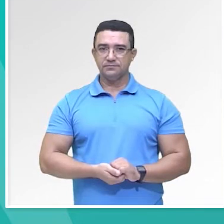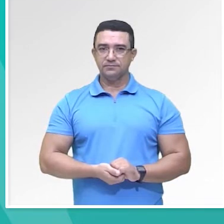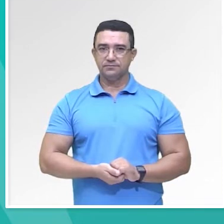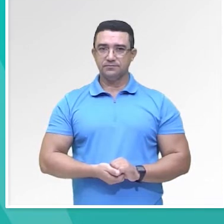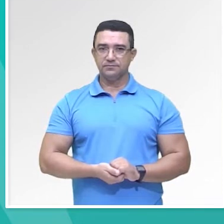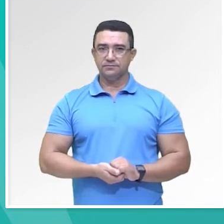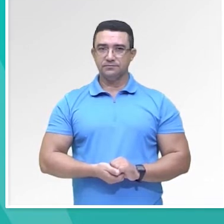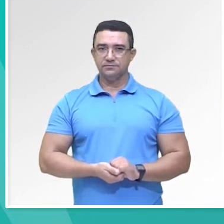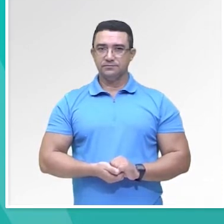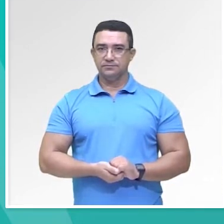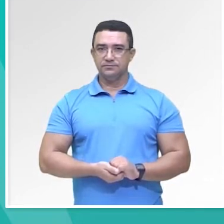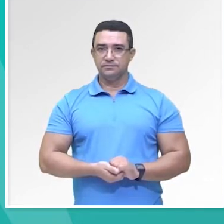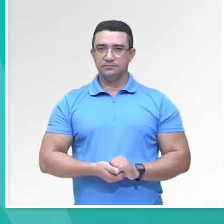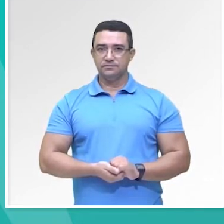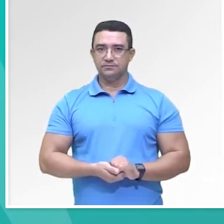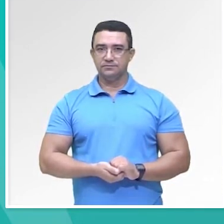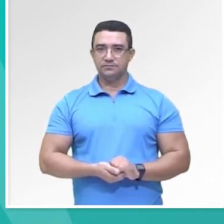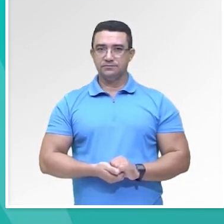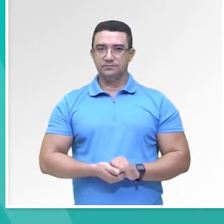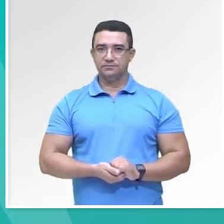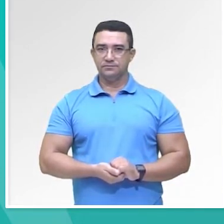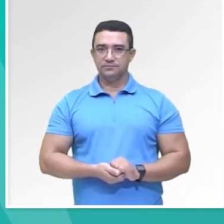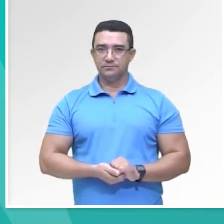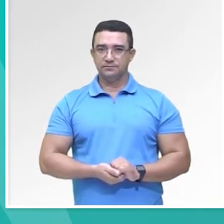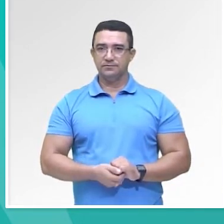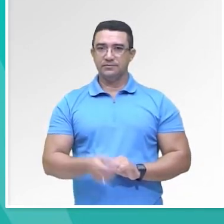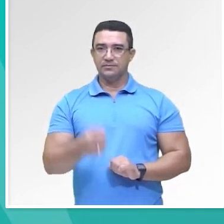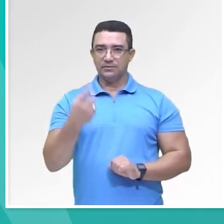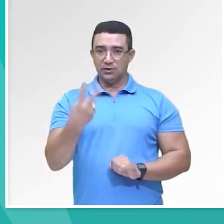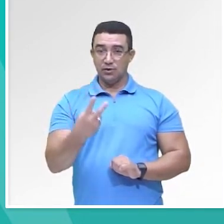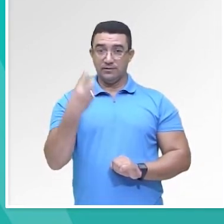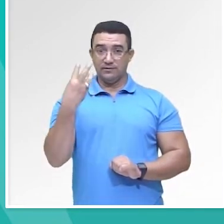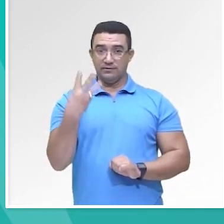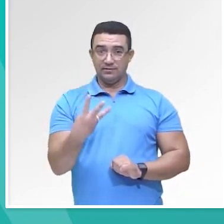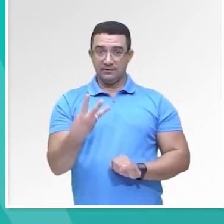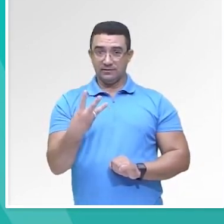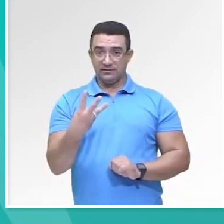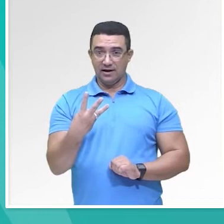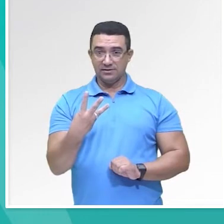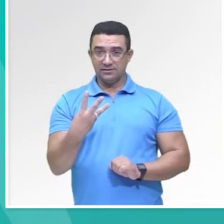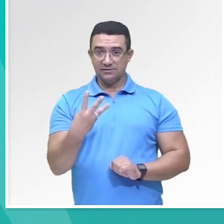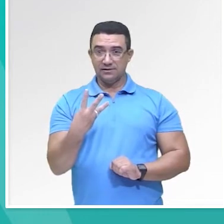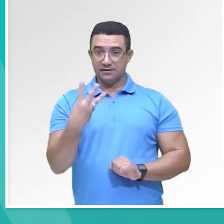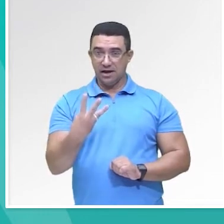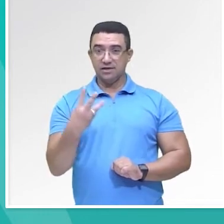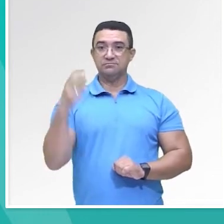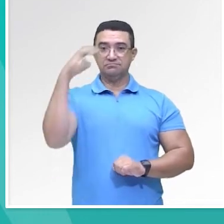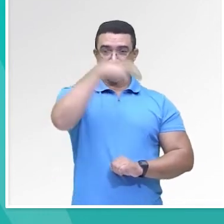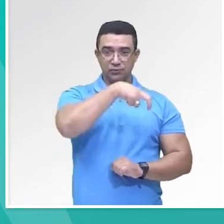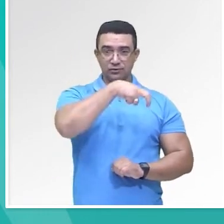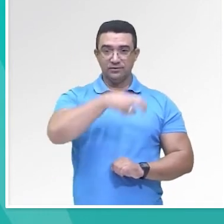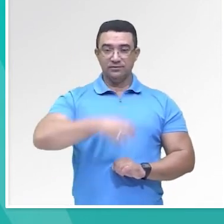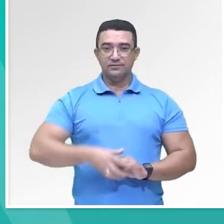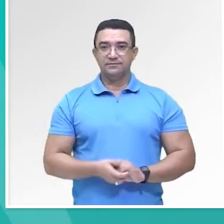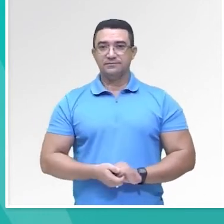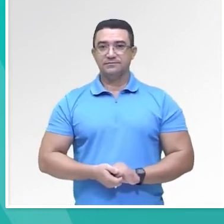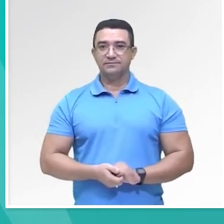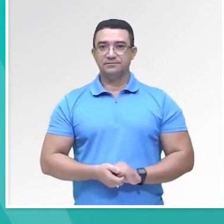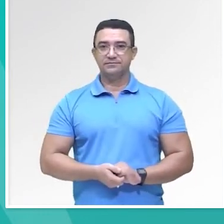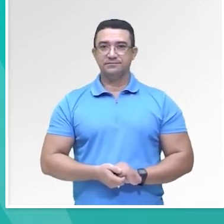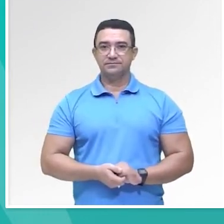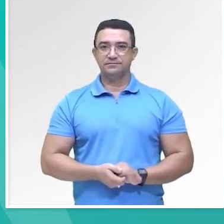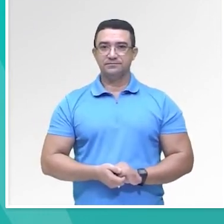o salto novamente, ó. 1, 2, saltou. Muito bem. Salto